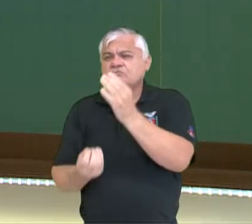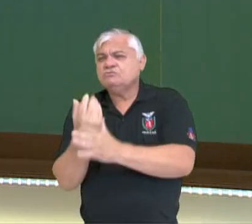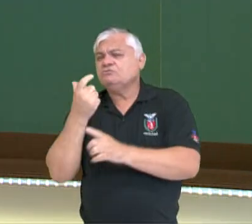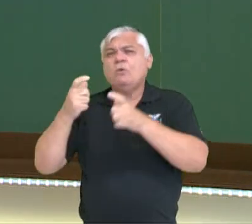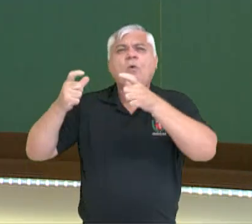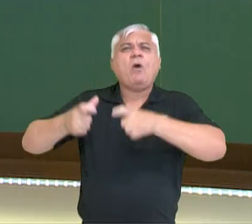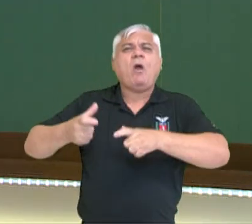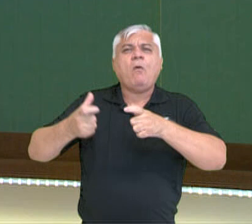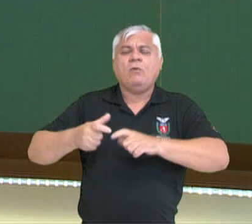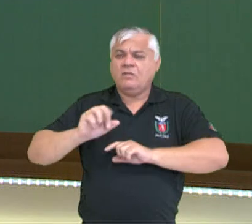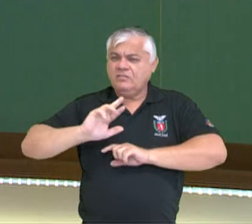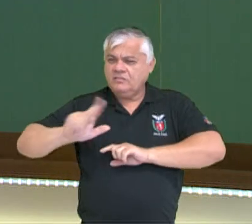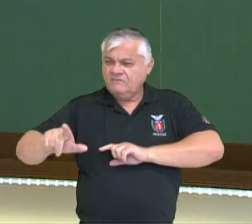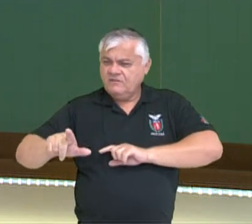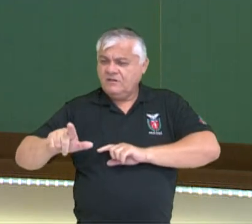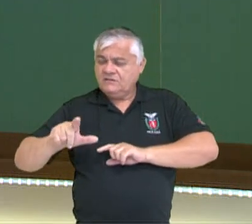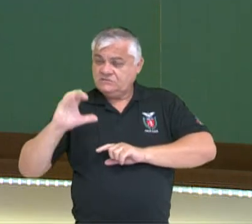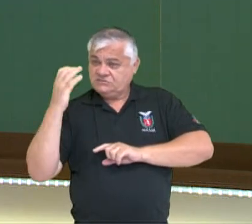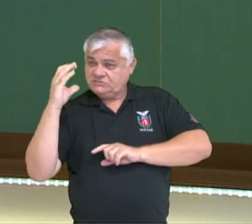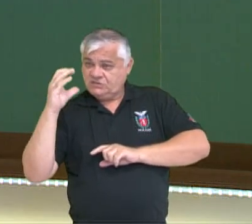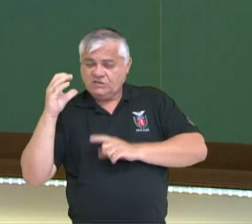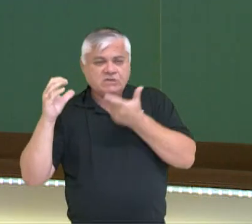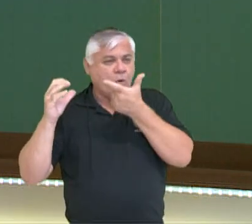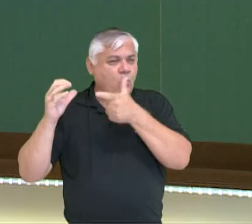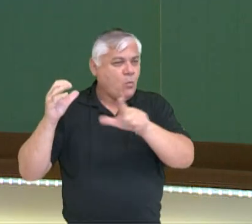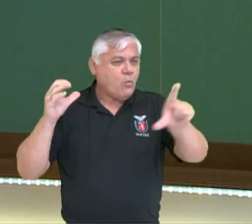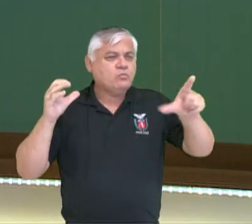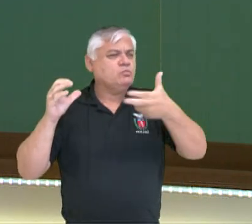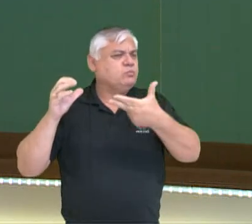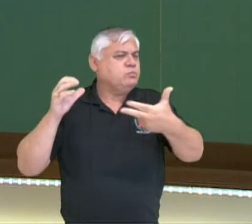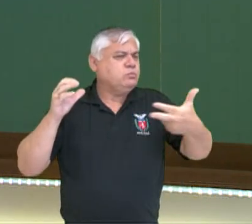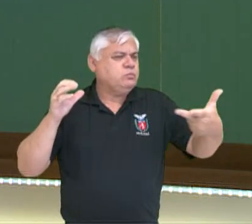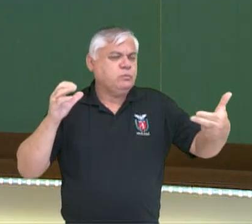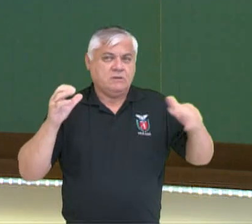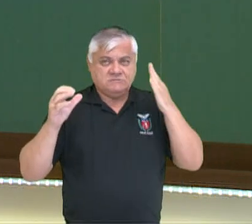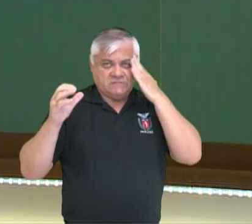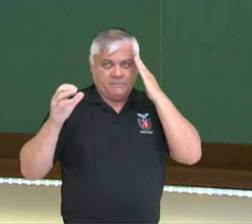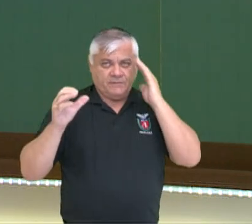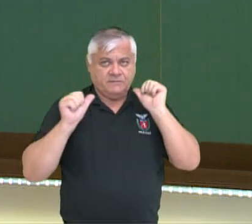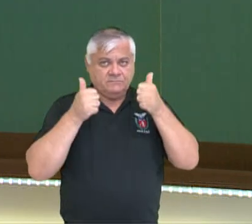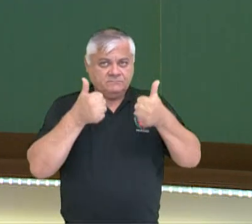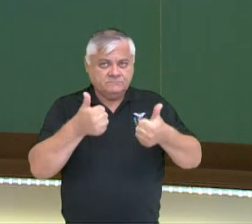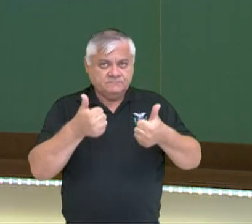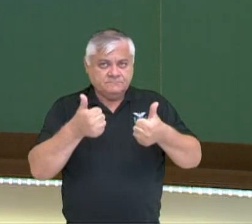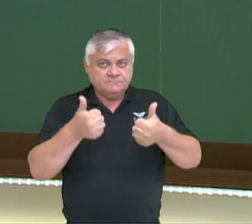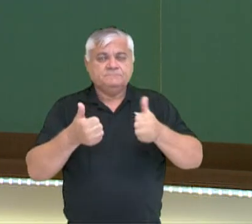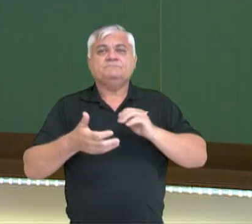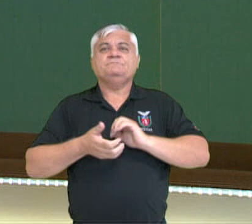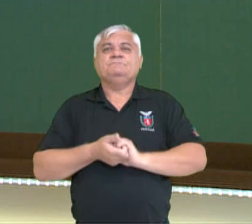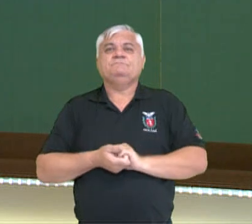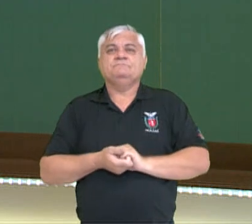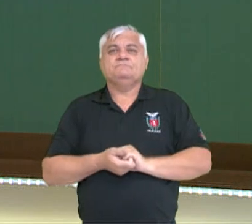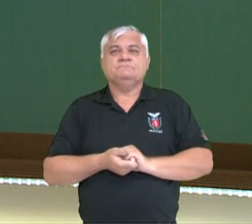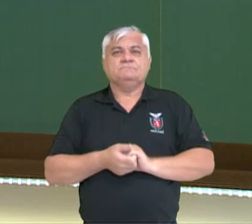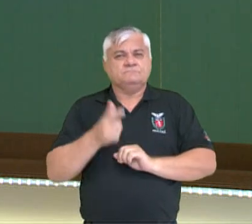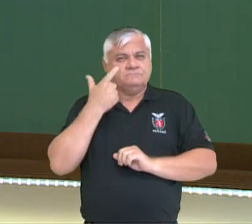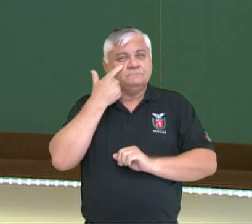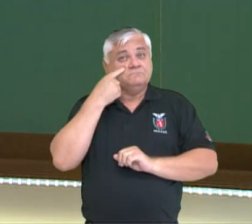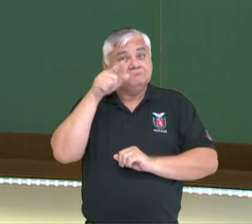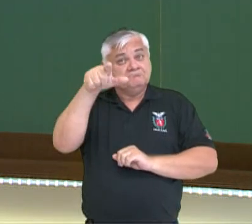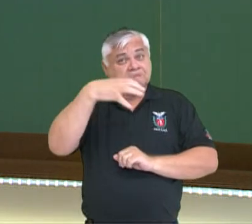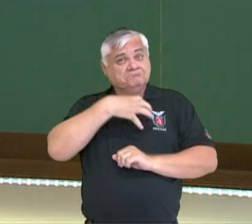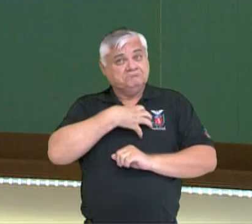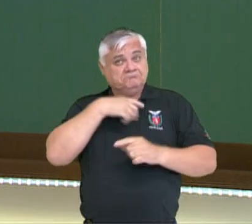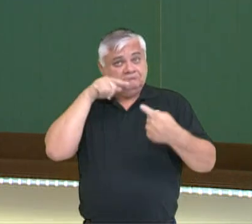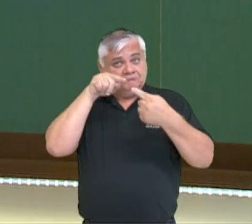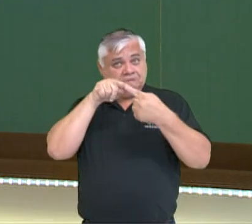as distinções entre ciência e outras formas de saberes, ok? Vejam aí se faz sentido para vocês